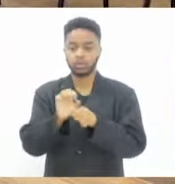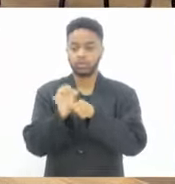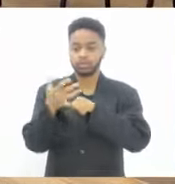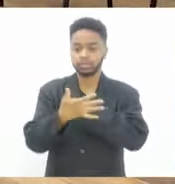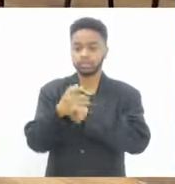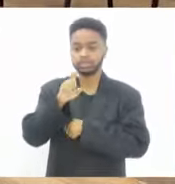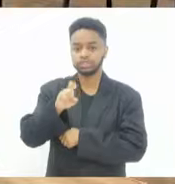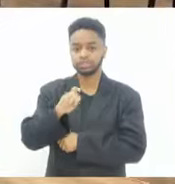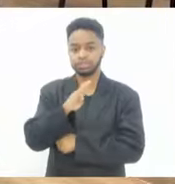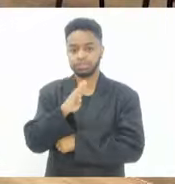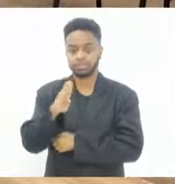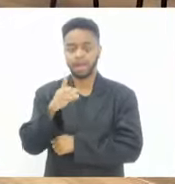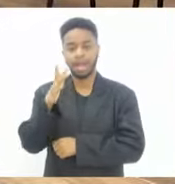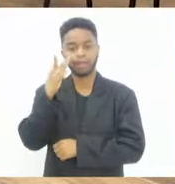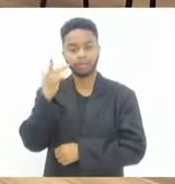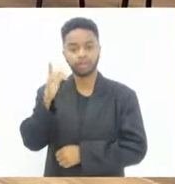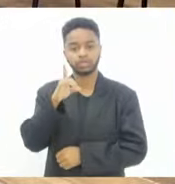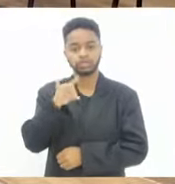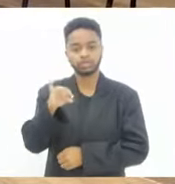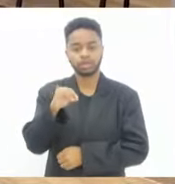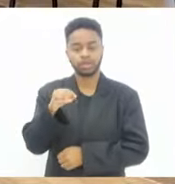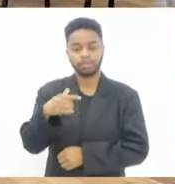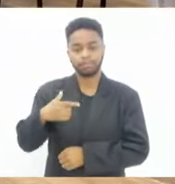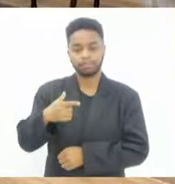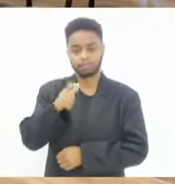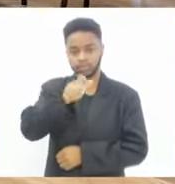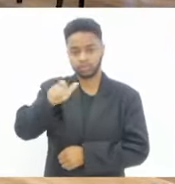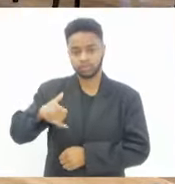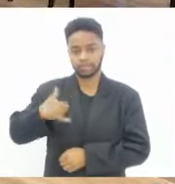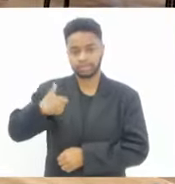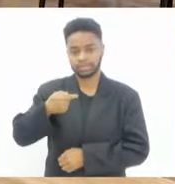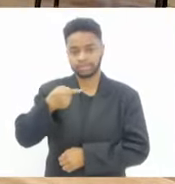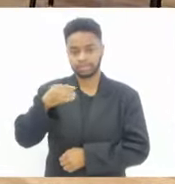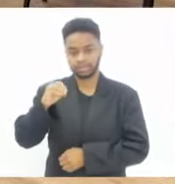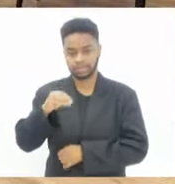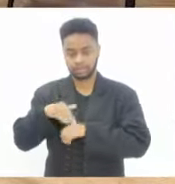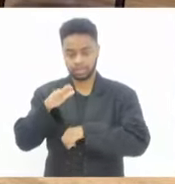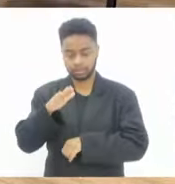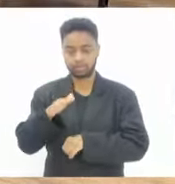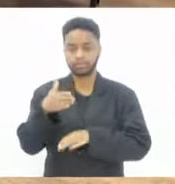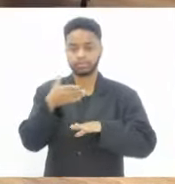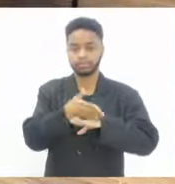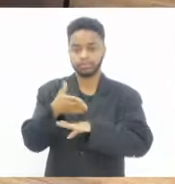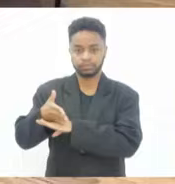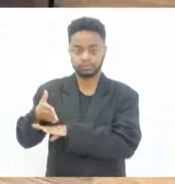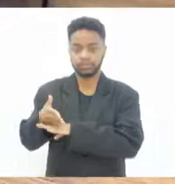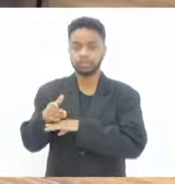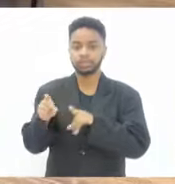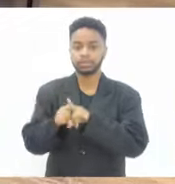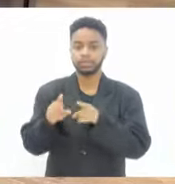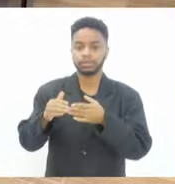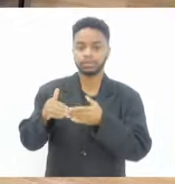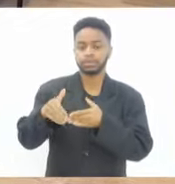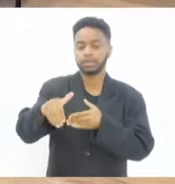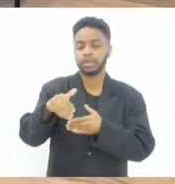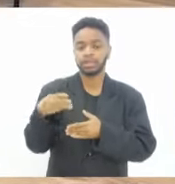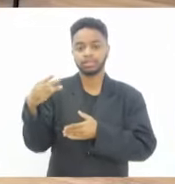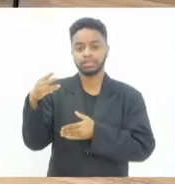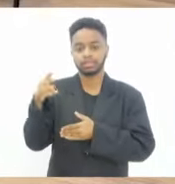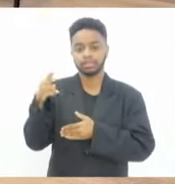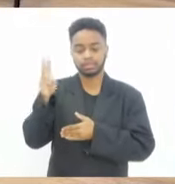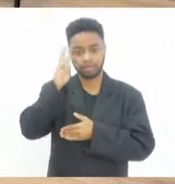das pessoas com 70 anos comparecerem aos postos. A partir da próxima terça, dia 11, o atendimento será para a faixa etária